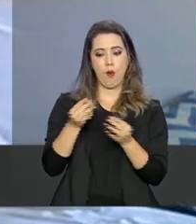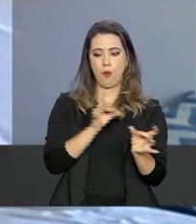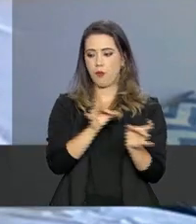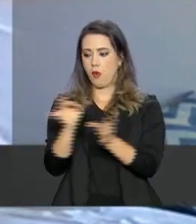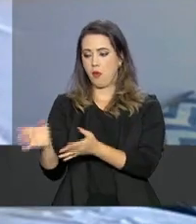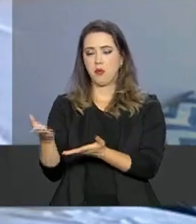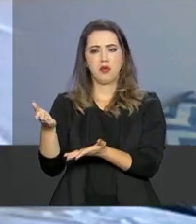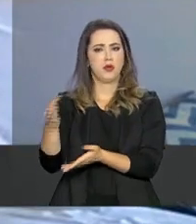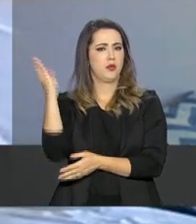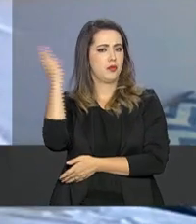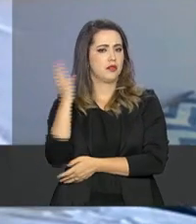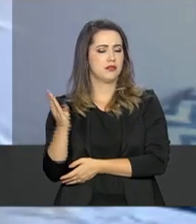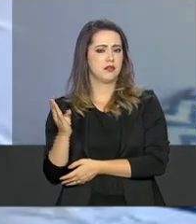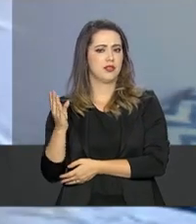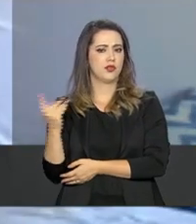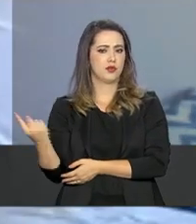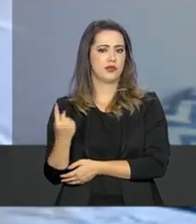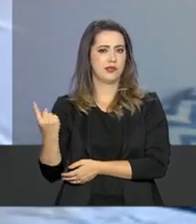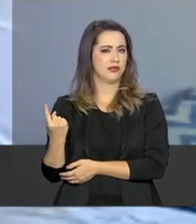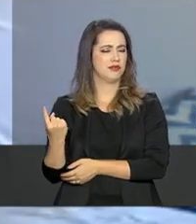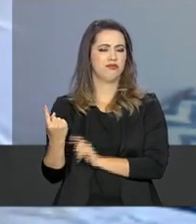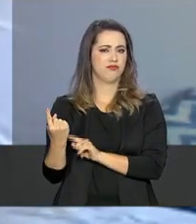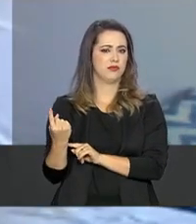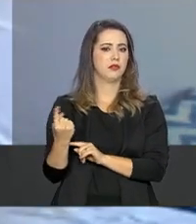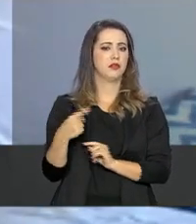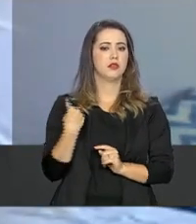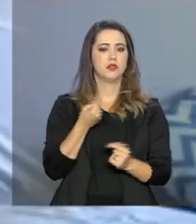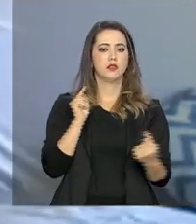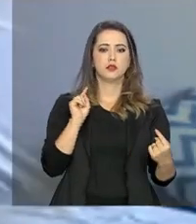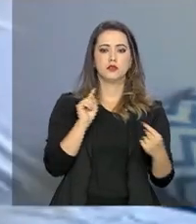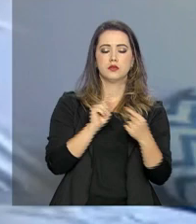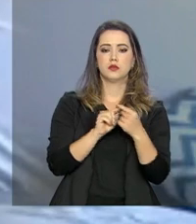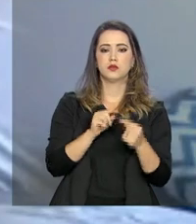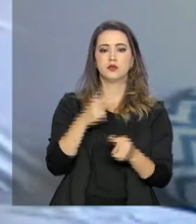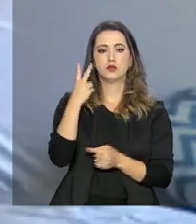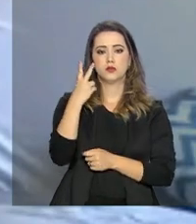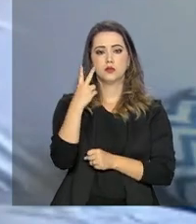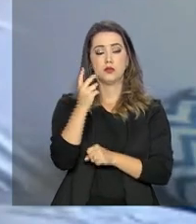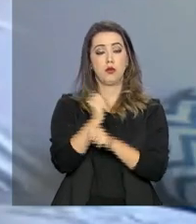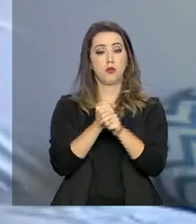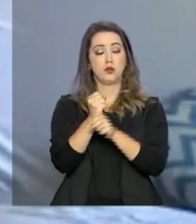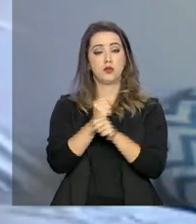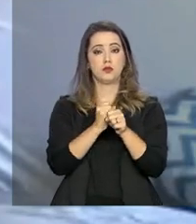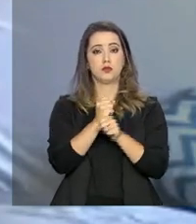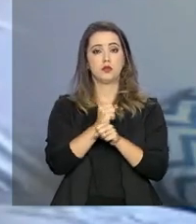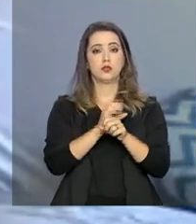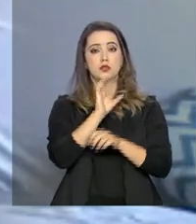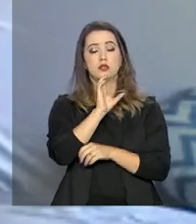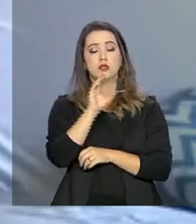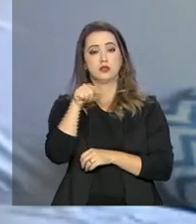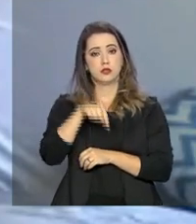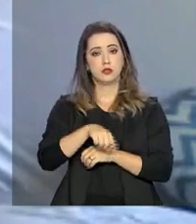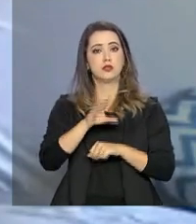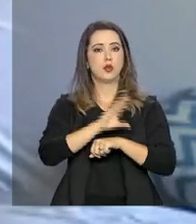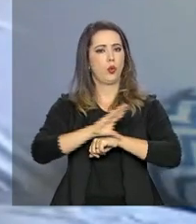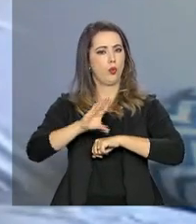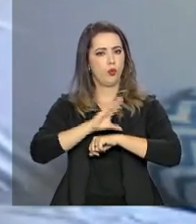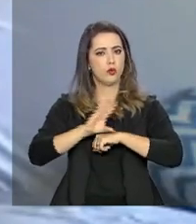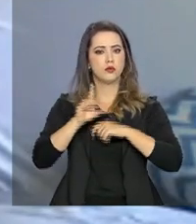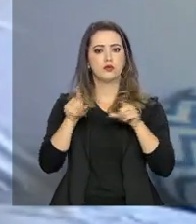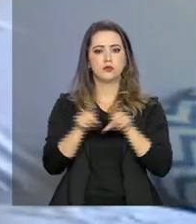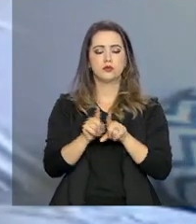deixar ela no brasil como a gente tem objetivos passa pelo menos dois anos que é o tempo de duração do curso hora não podia ficar